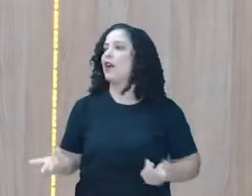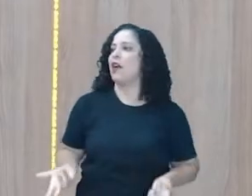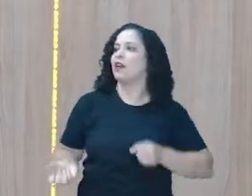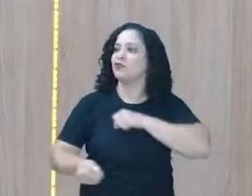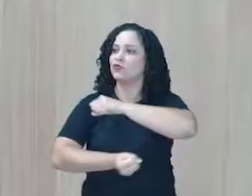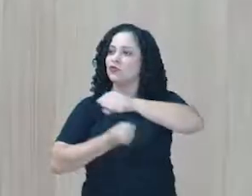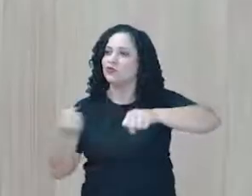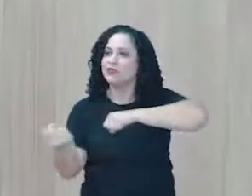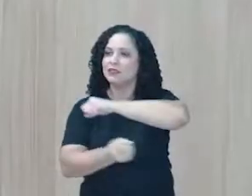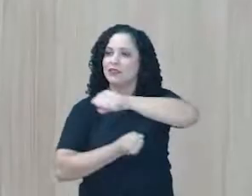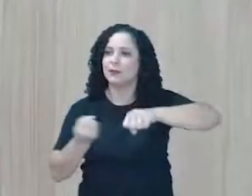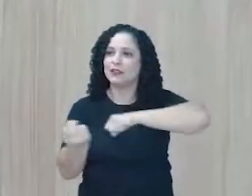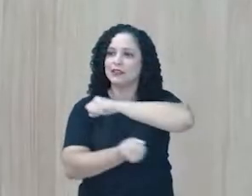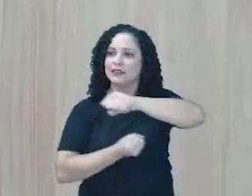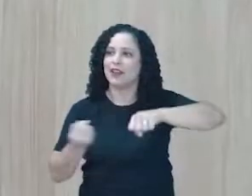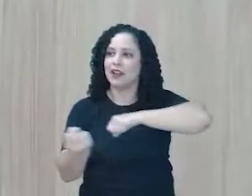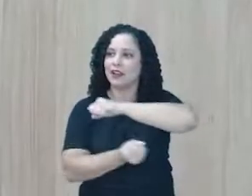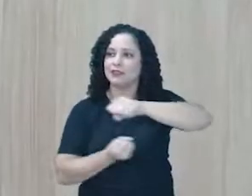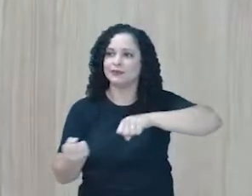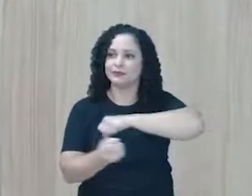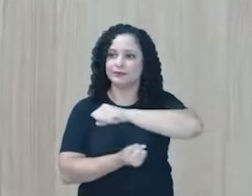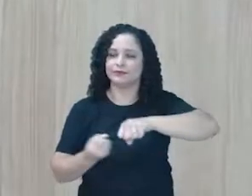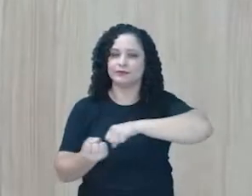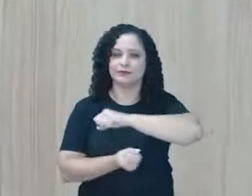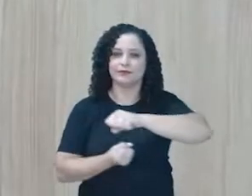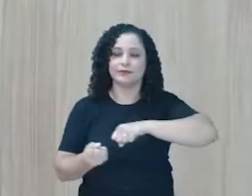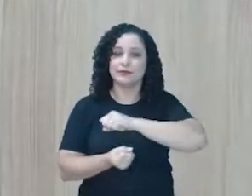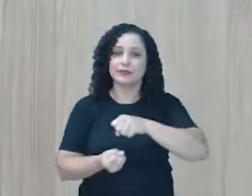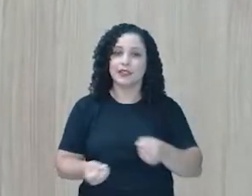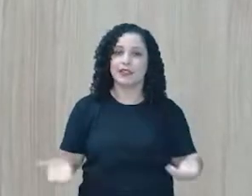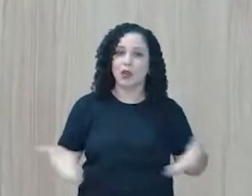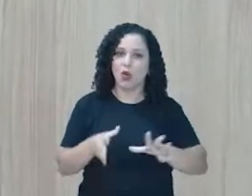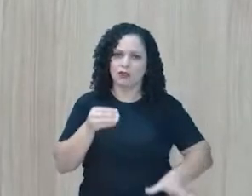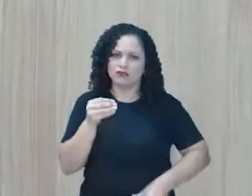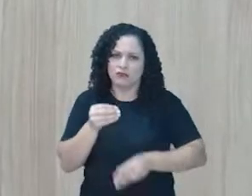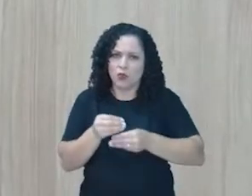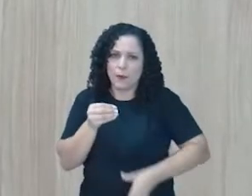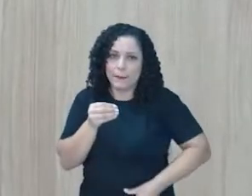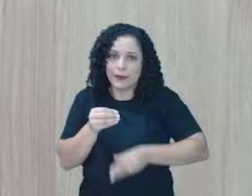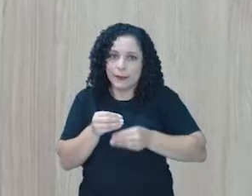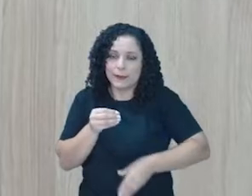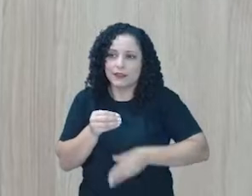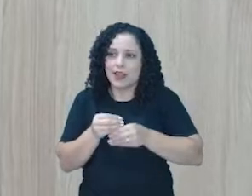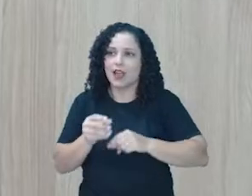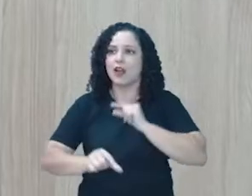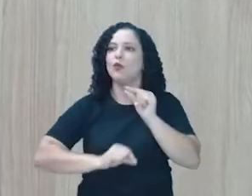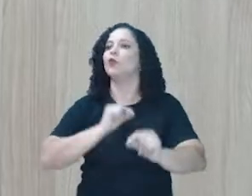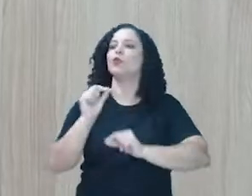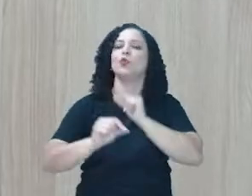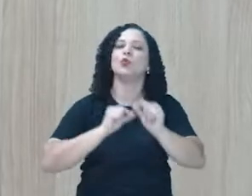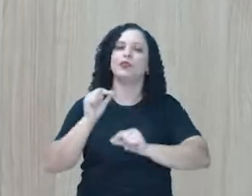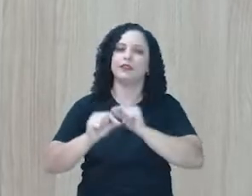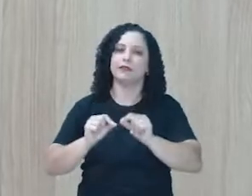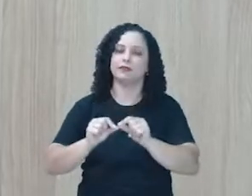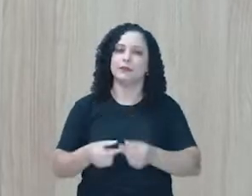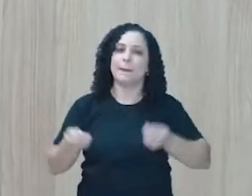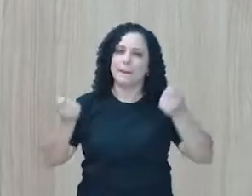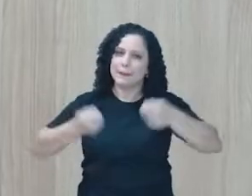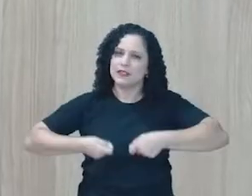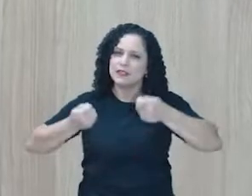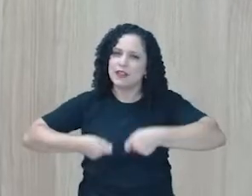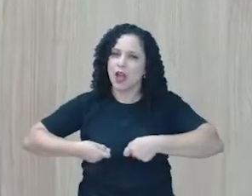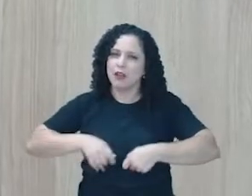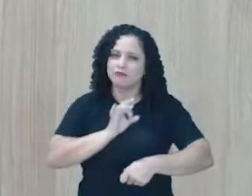Porque e aí eu queria só adicionar aqui rapidinho, né, que é função de todos,